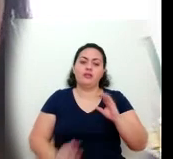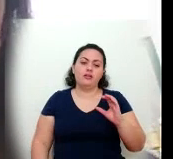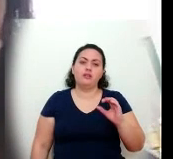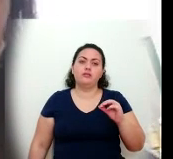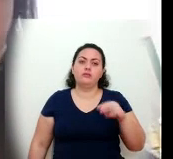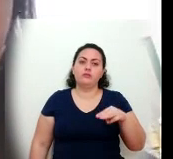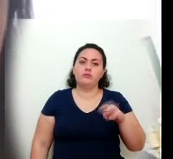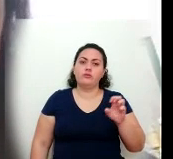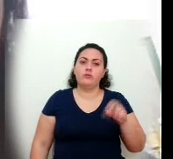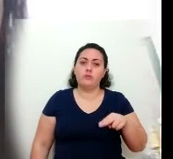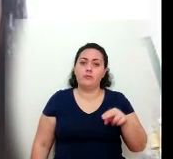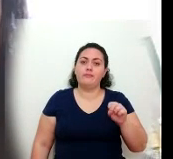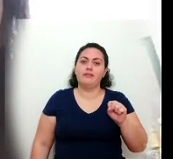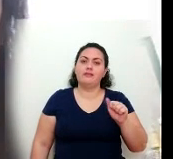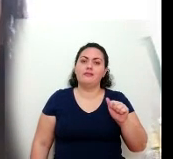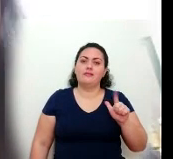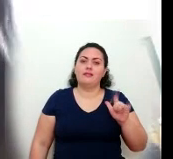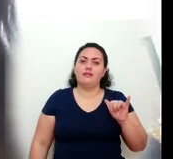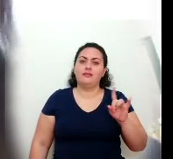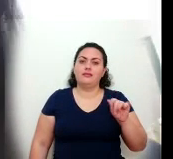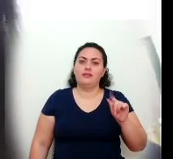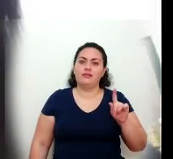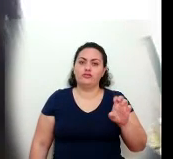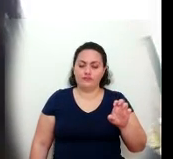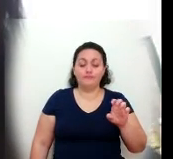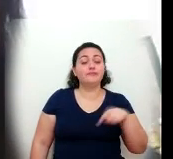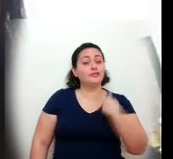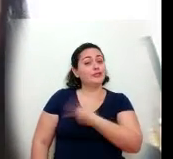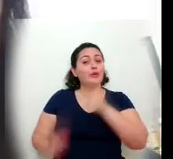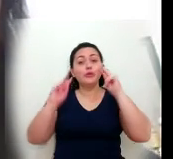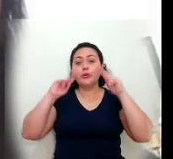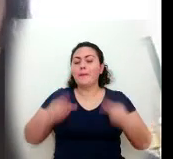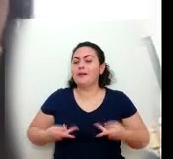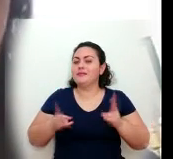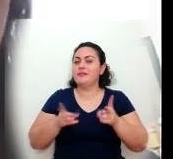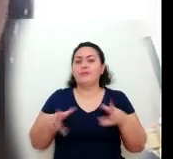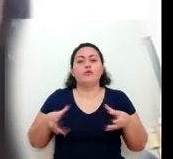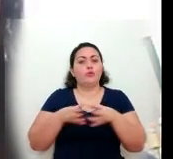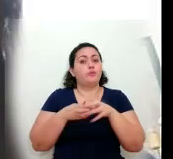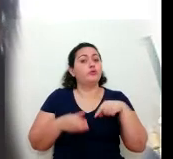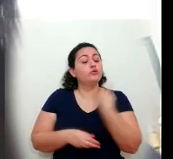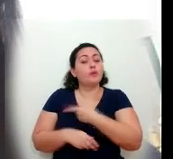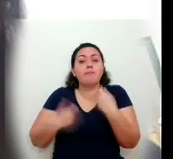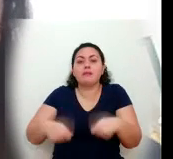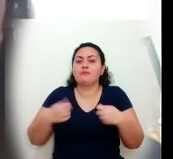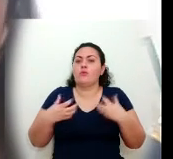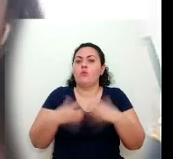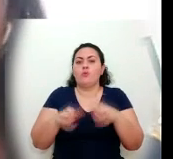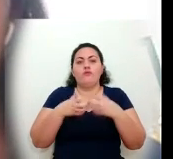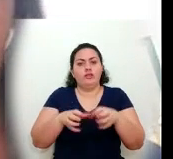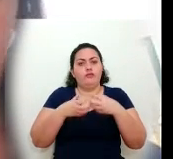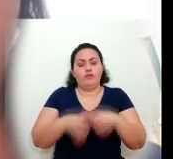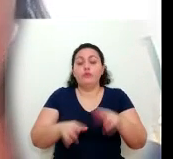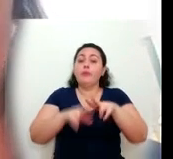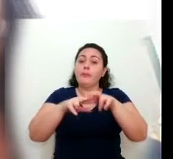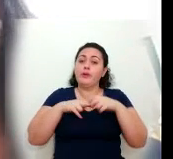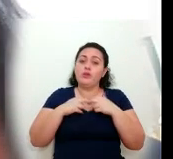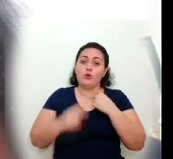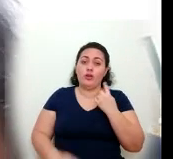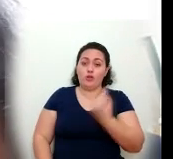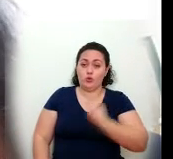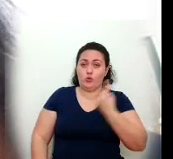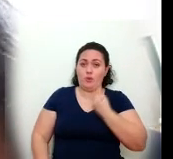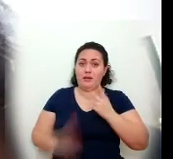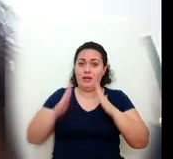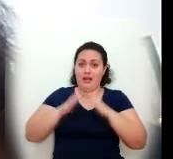né, naturalmente grupal, né? Nós gostamos desse convívio, a gente precisa desse convívio, né? Por isso que o isolamento por si